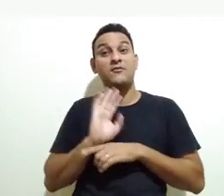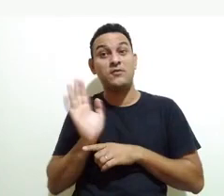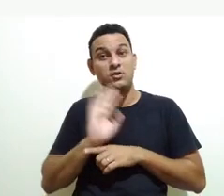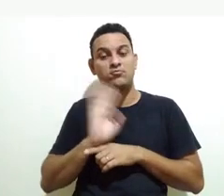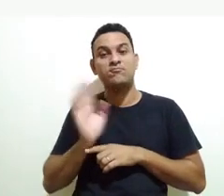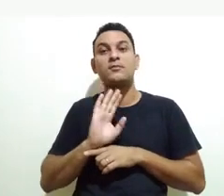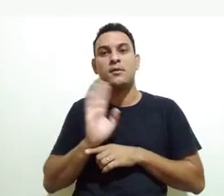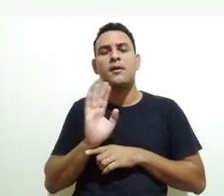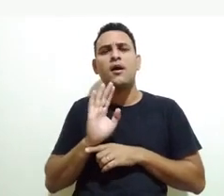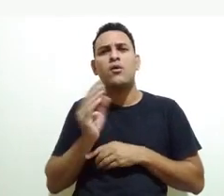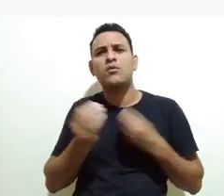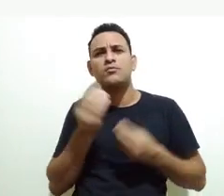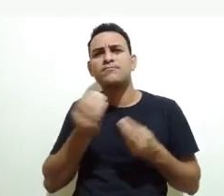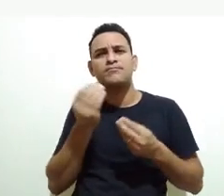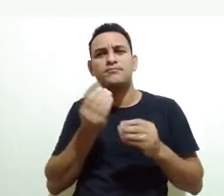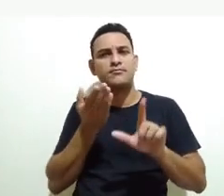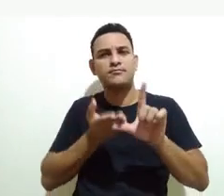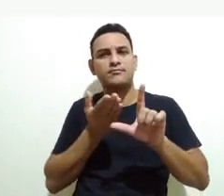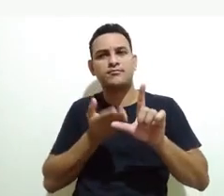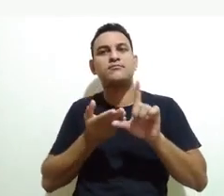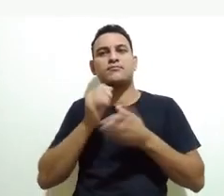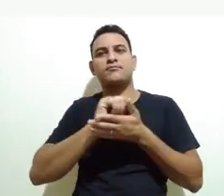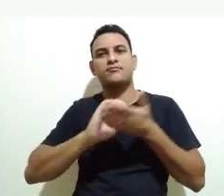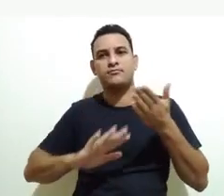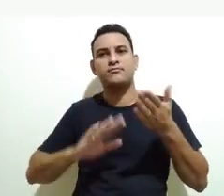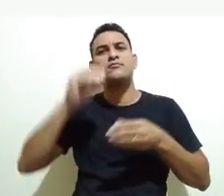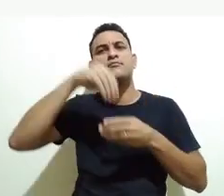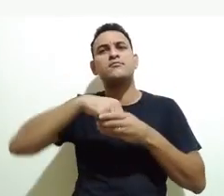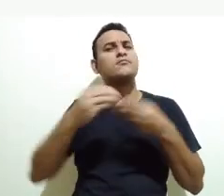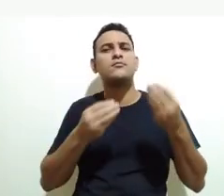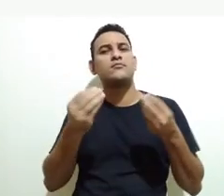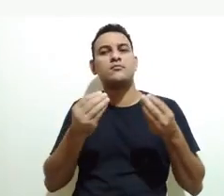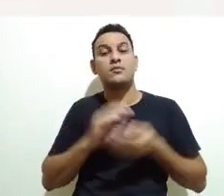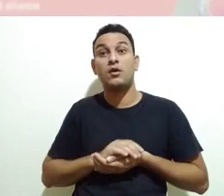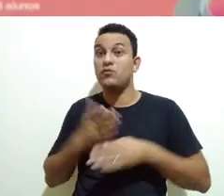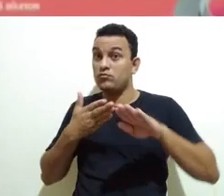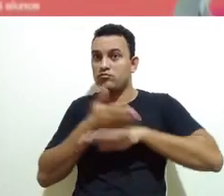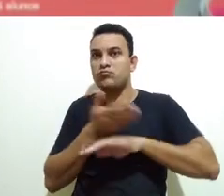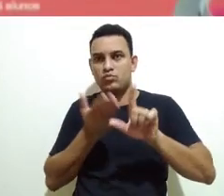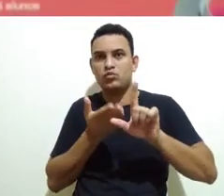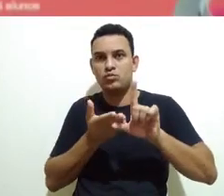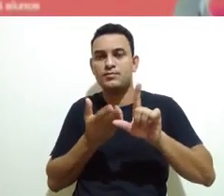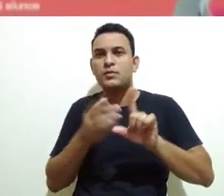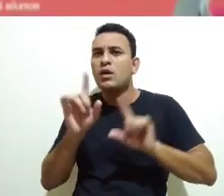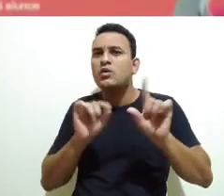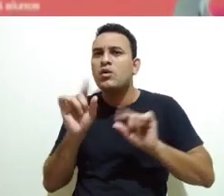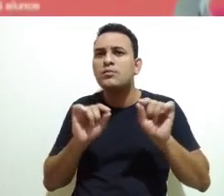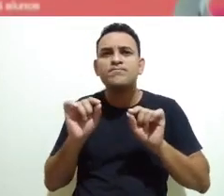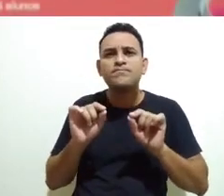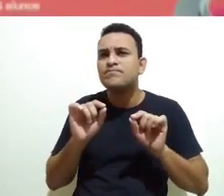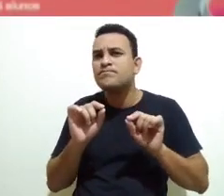Olá, seja bem-vindo ao vídeo tutorial Criando Atividades no Google Sala de Aula. Uma vez no ambiente do